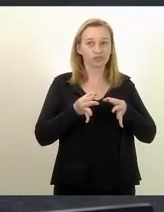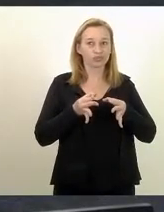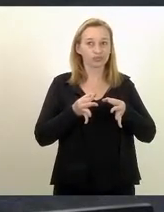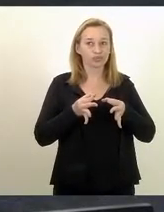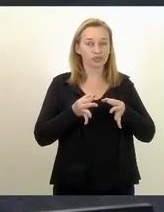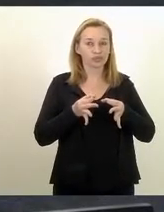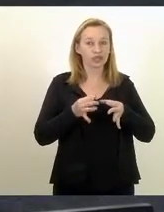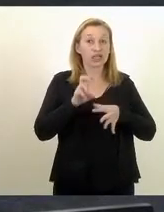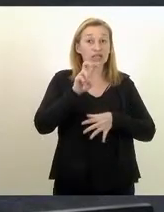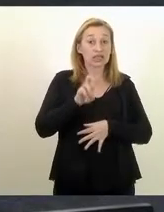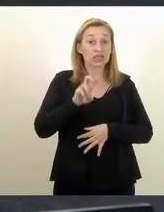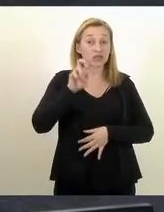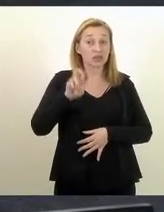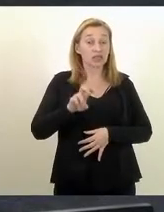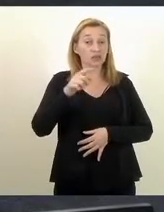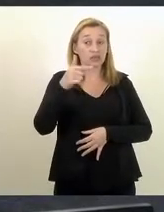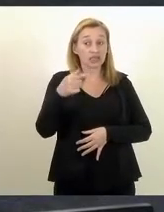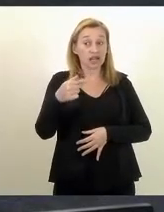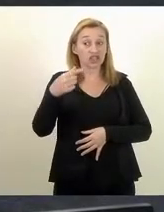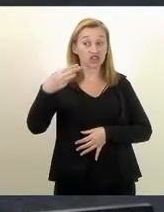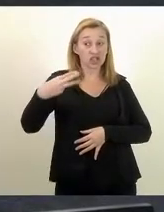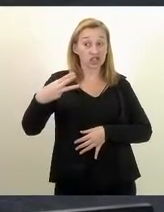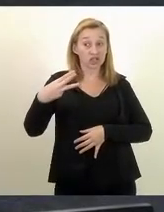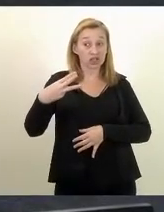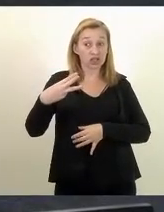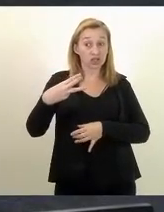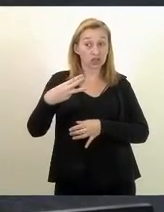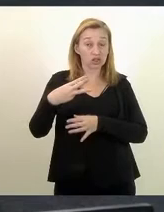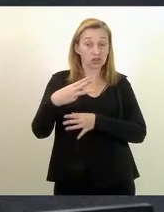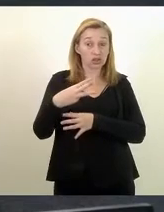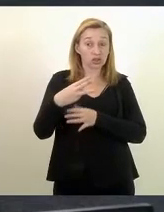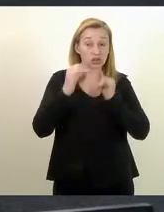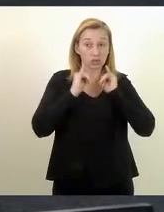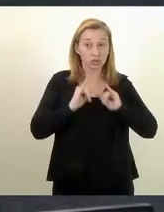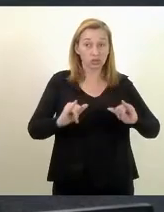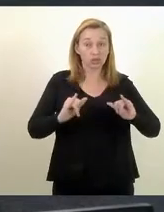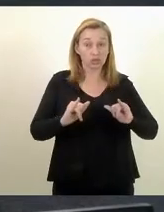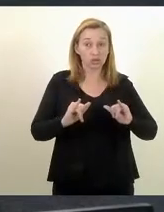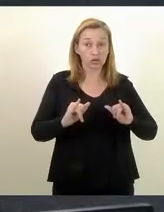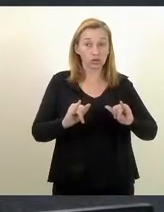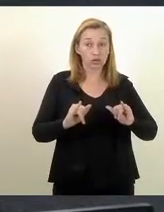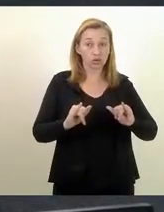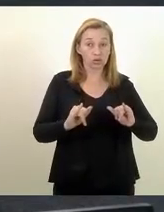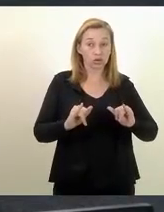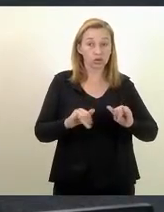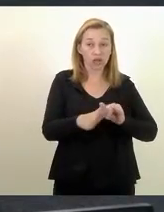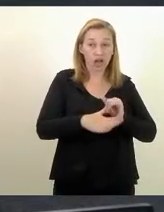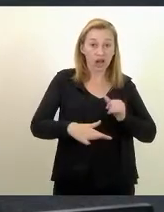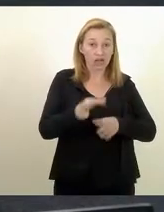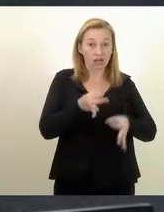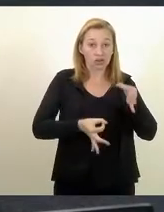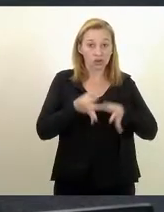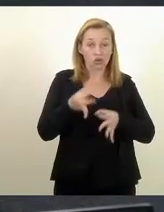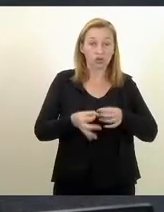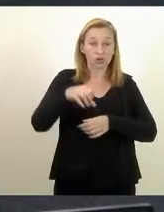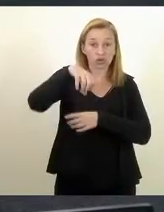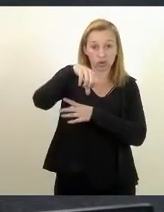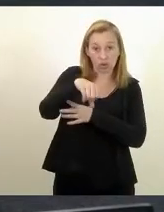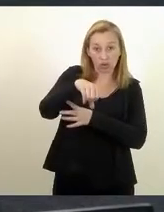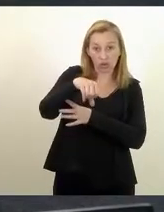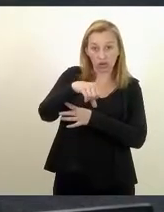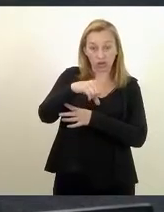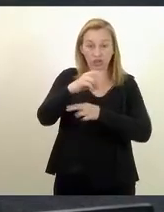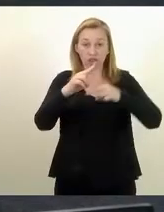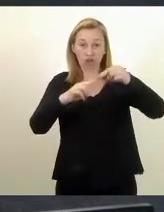5573 publicado no consultor jurídico de 9 de julho de